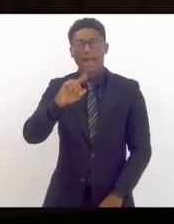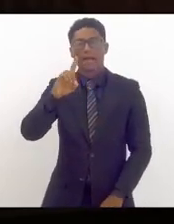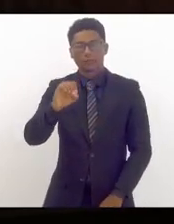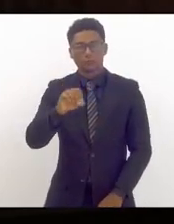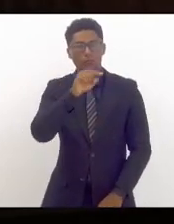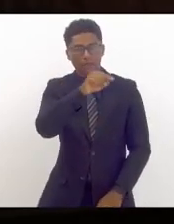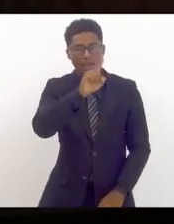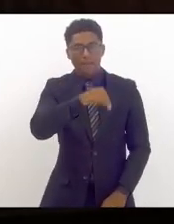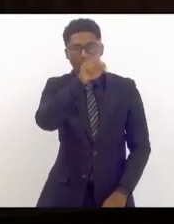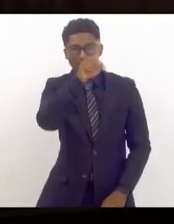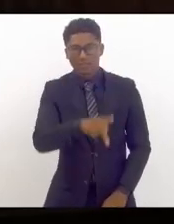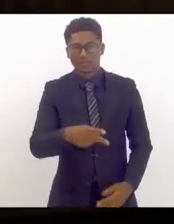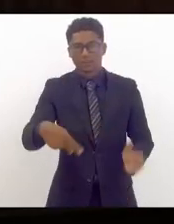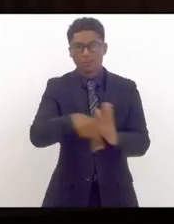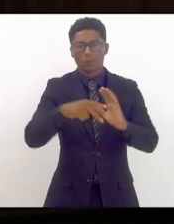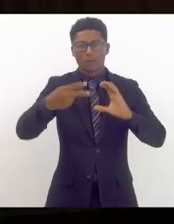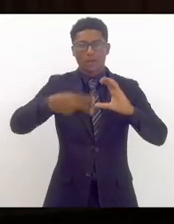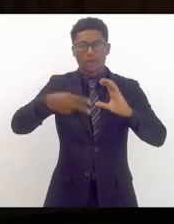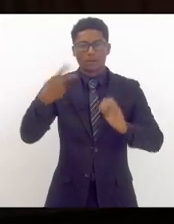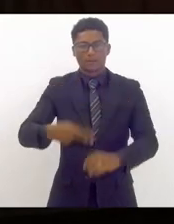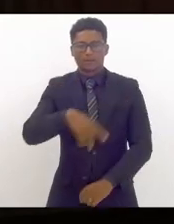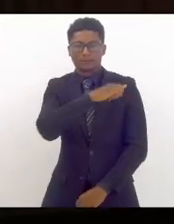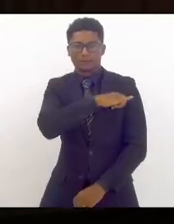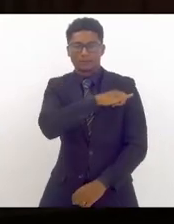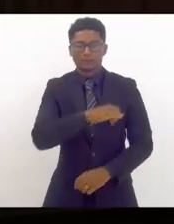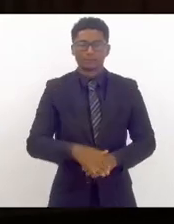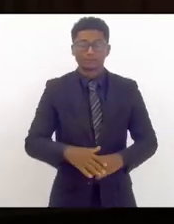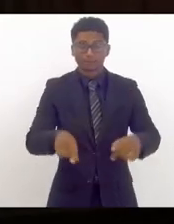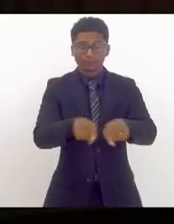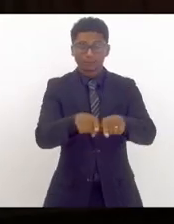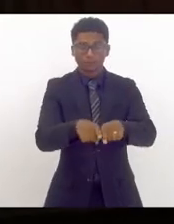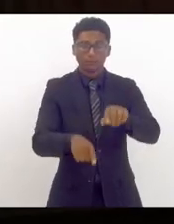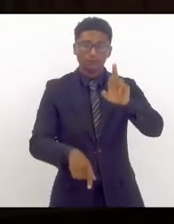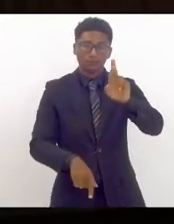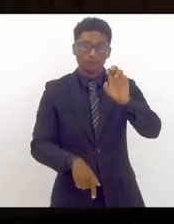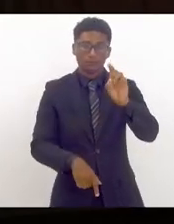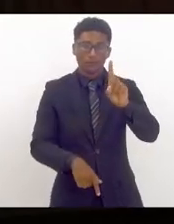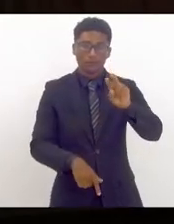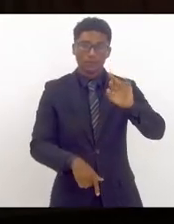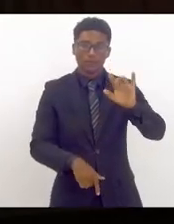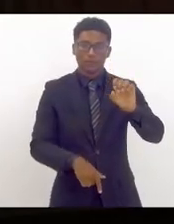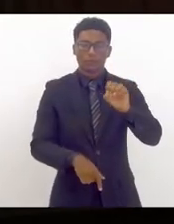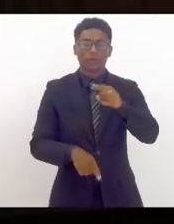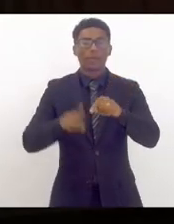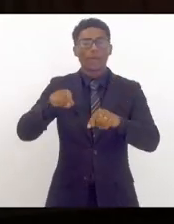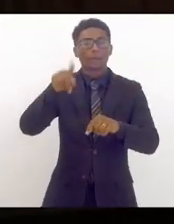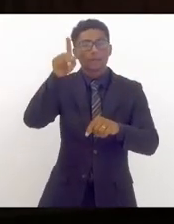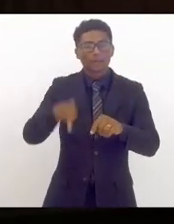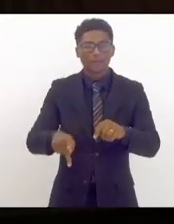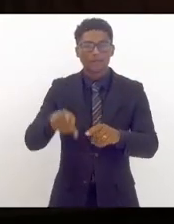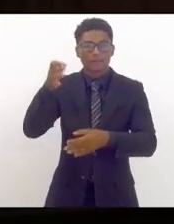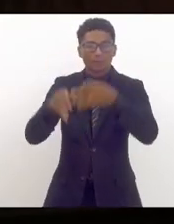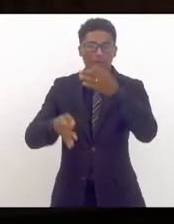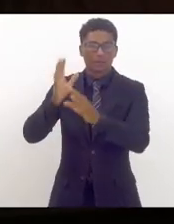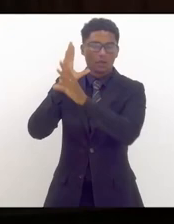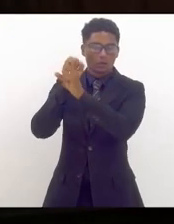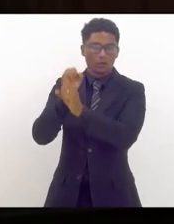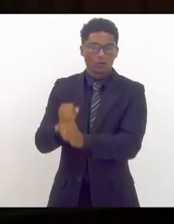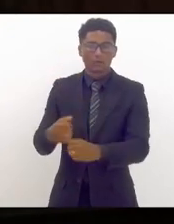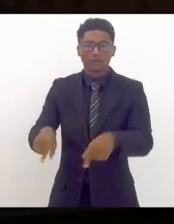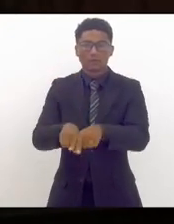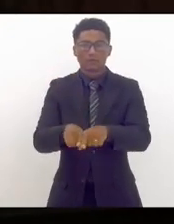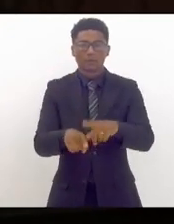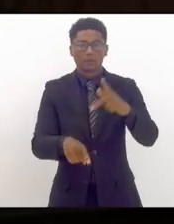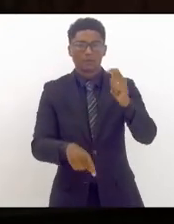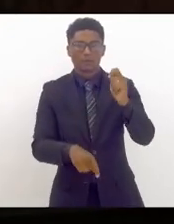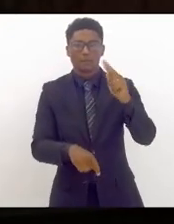do Rio de Janeiro, senhor Rodrigo Melo do Nascimento, presidente do Tribunal de Contas, minha querida Patrícia Cardoso, defensora pública